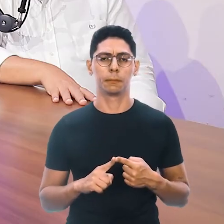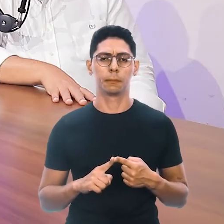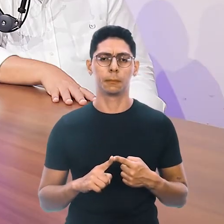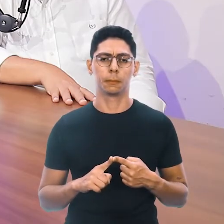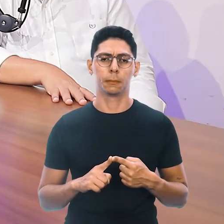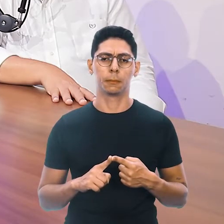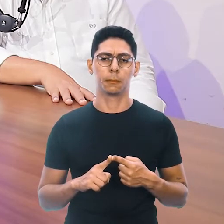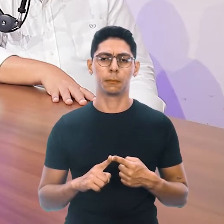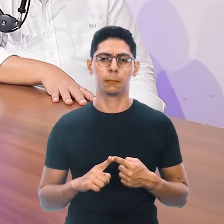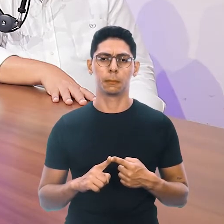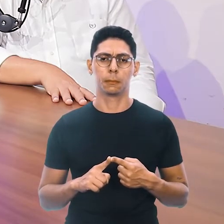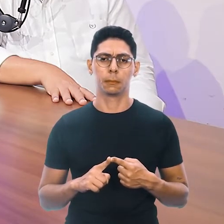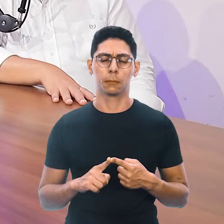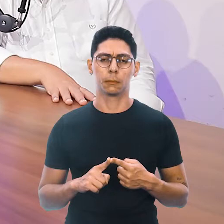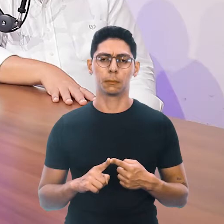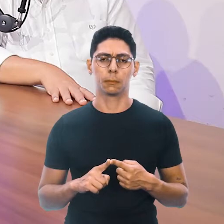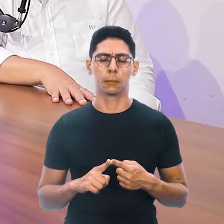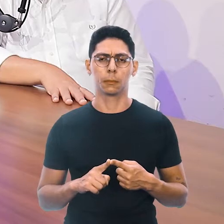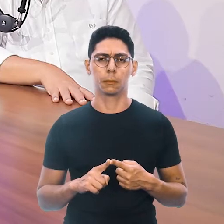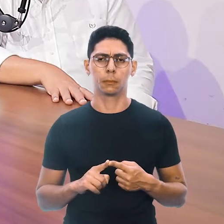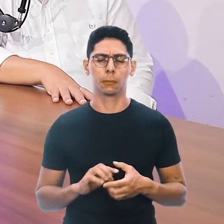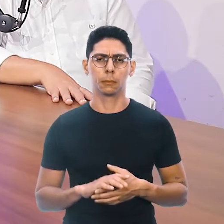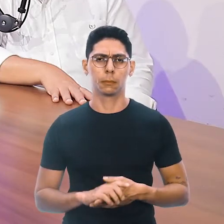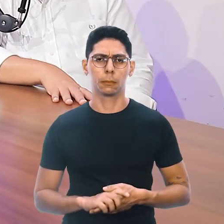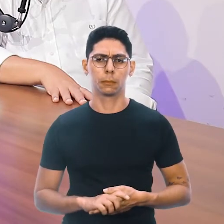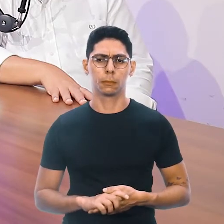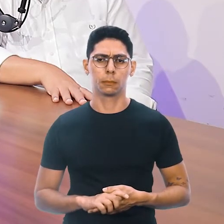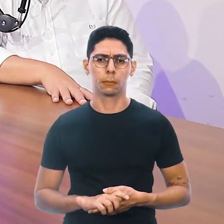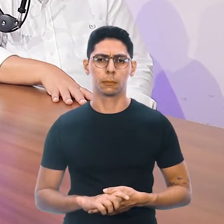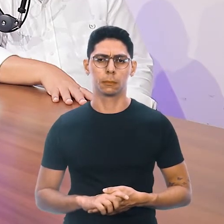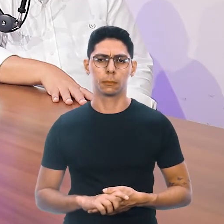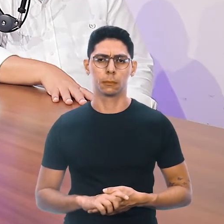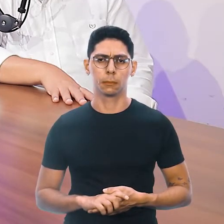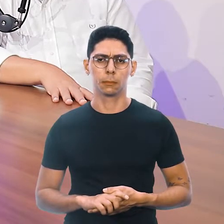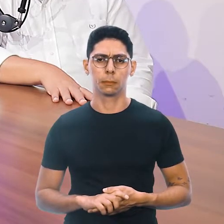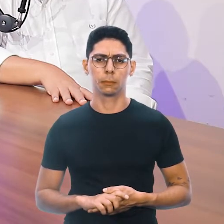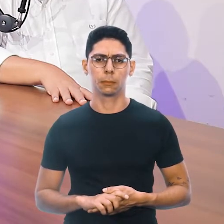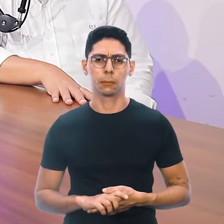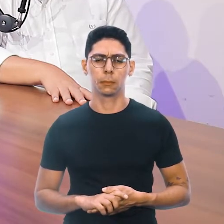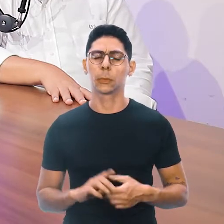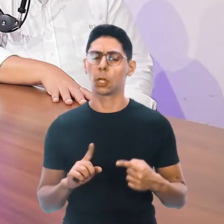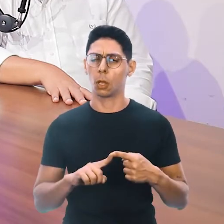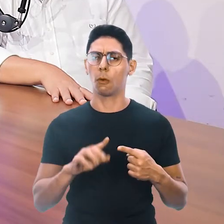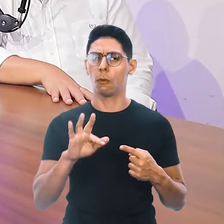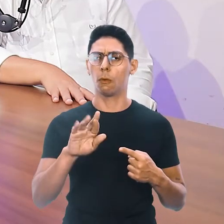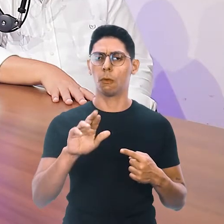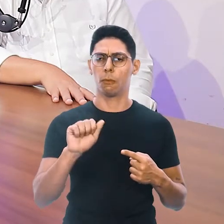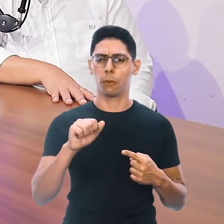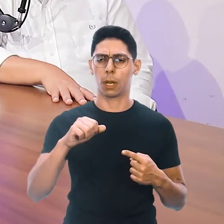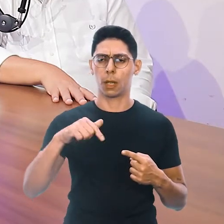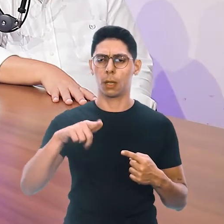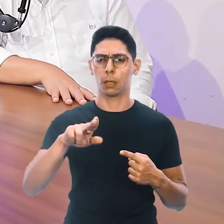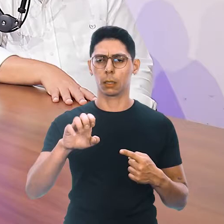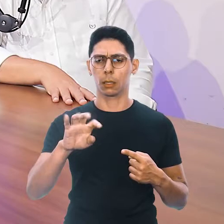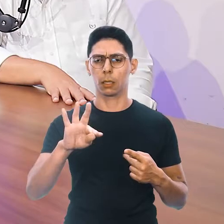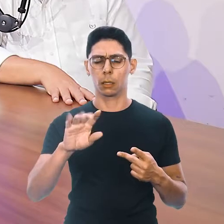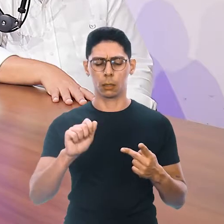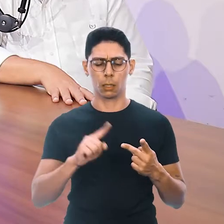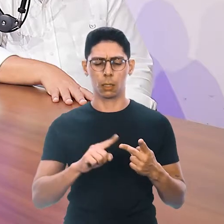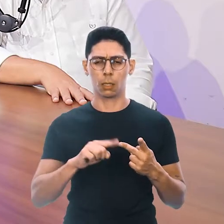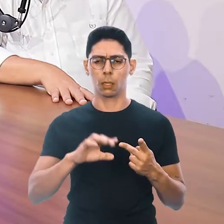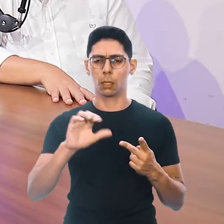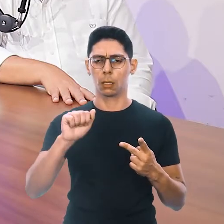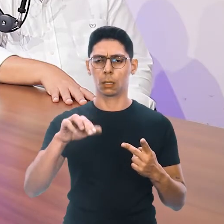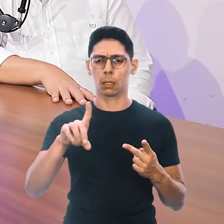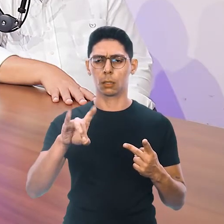né? Fraqueta, não é? O Fraqueta, o Galeno, o